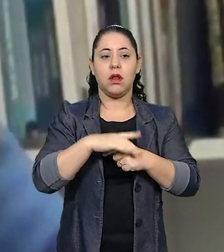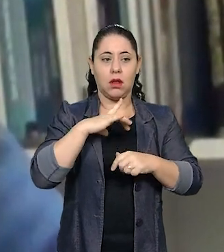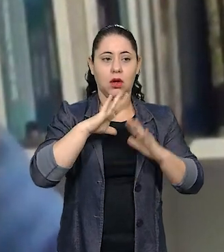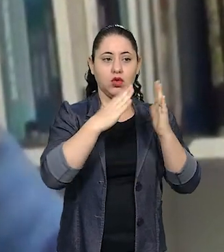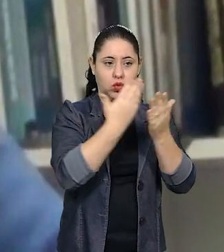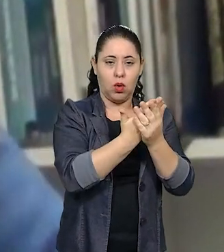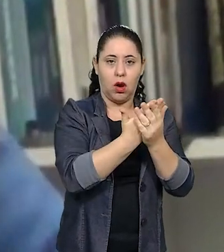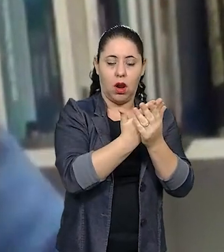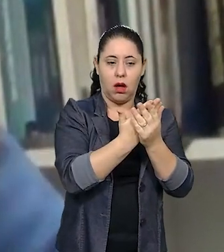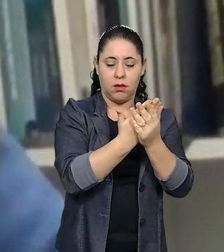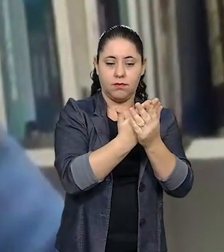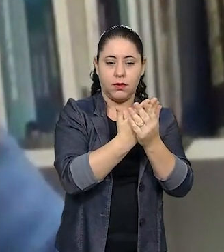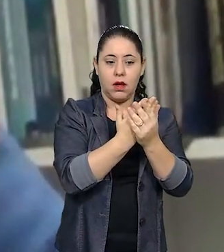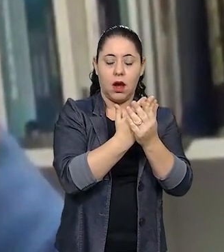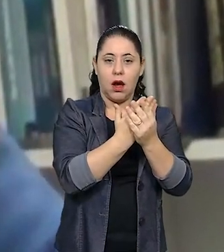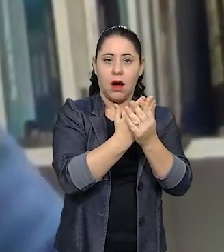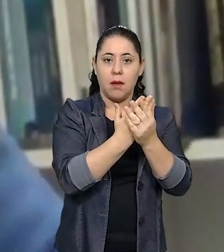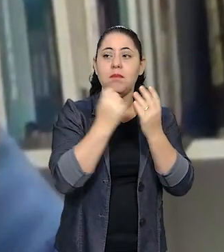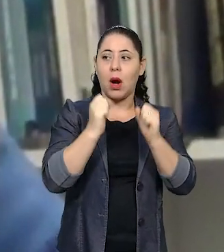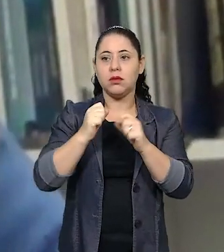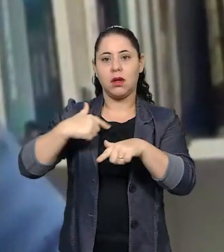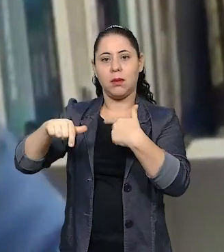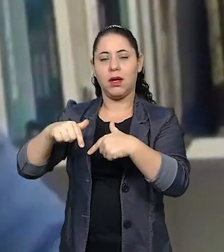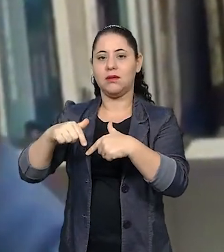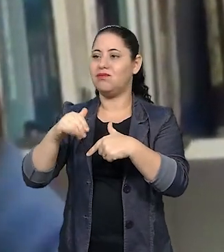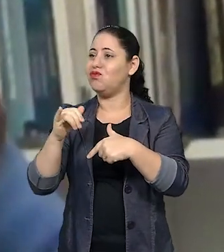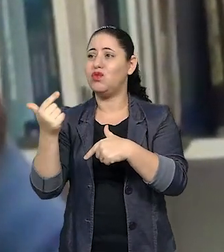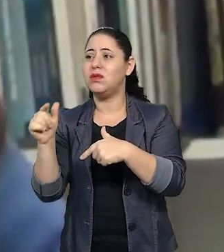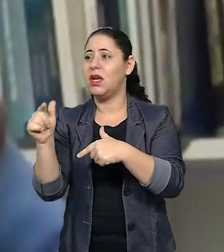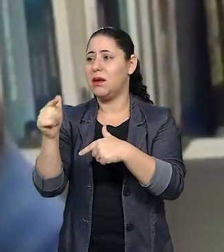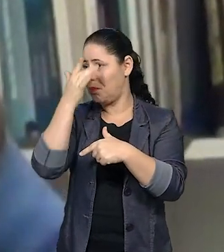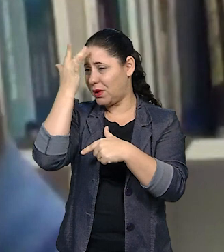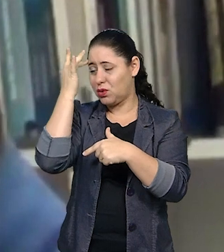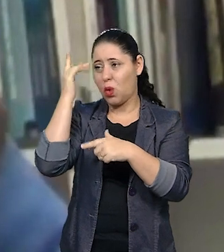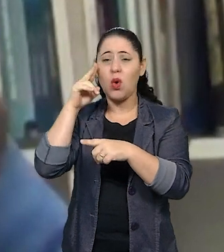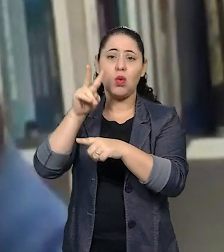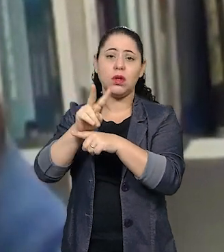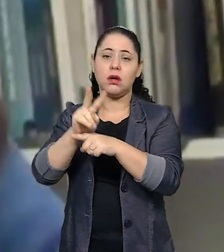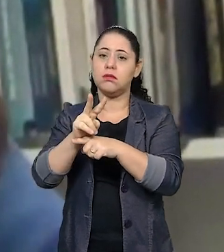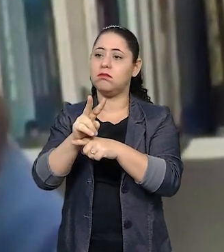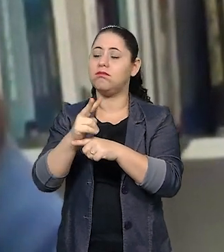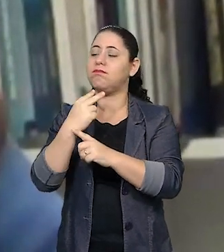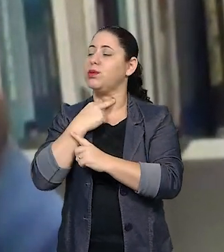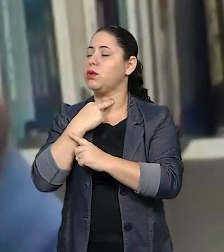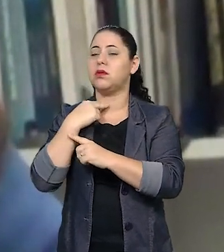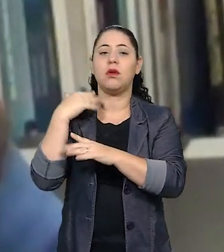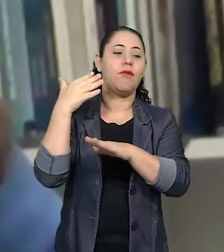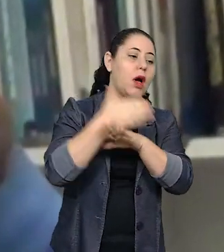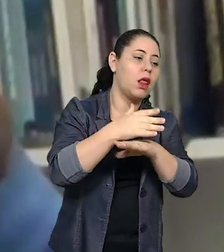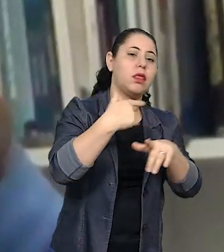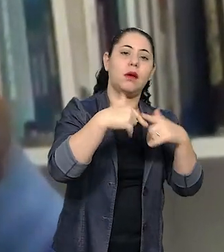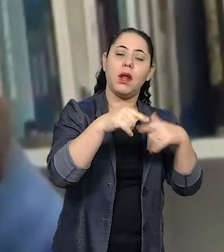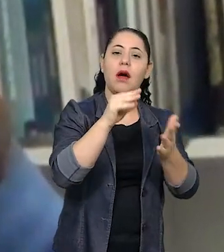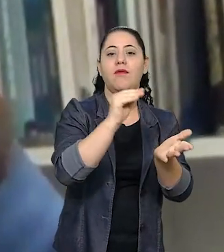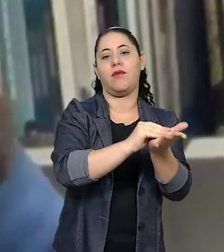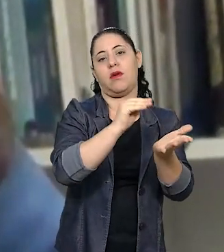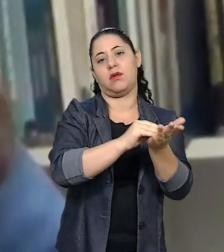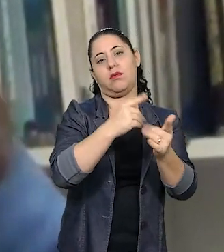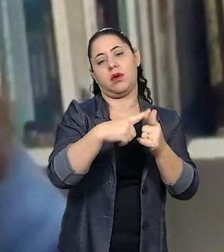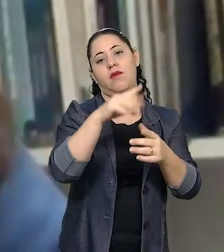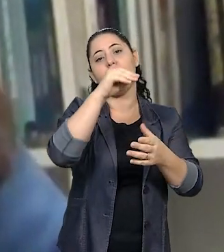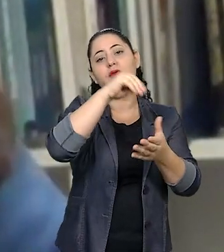serviço. Essas mães seriam bastante beneficiadas com acesso à creche, né? Muitas vezes elas não têm com quem deixar seus